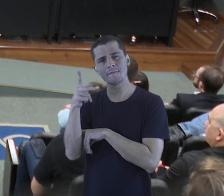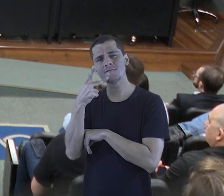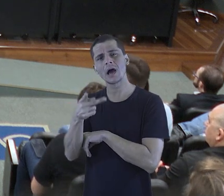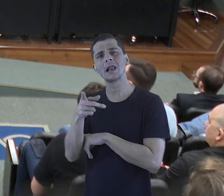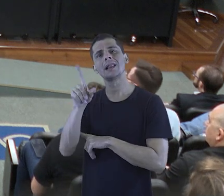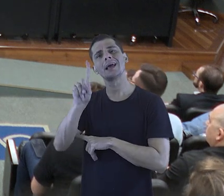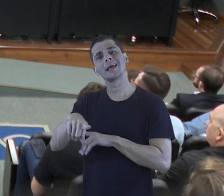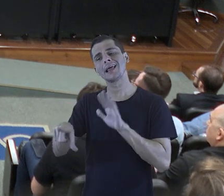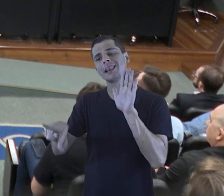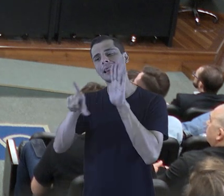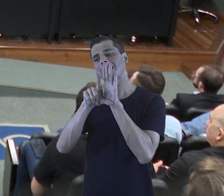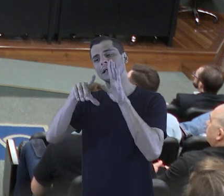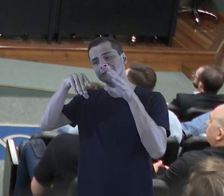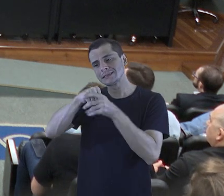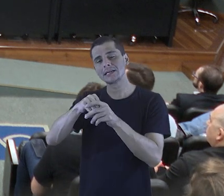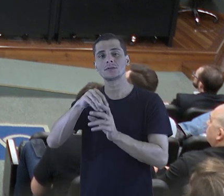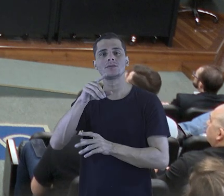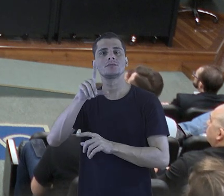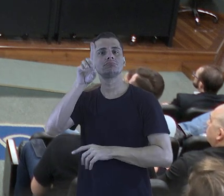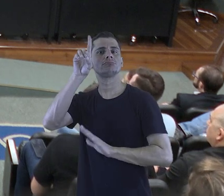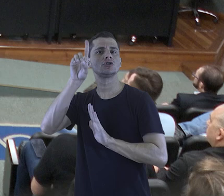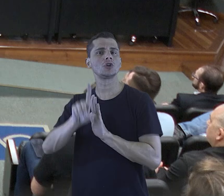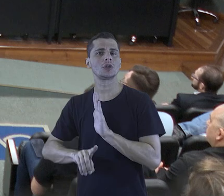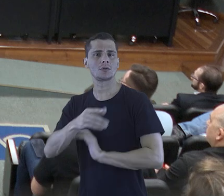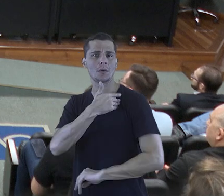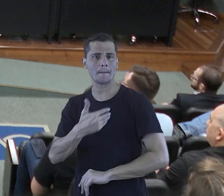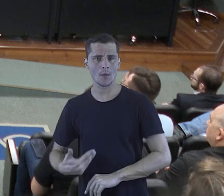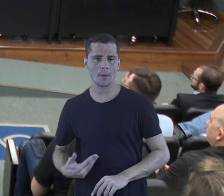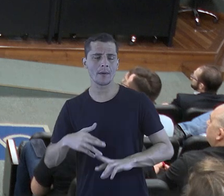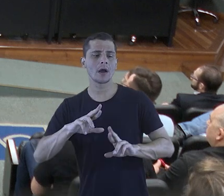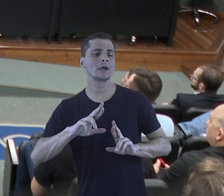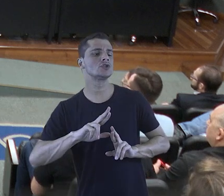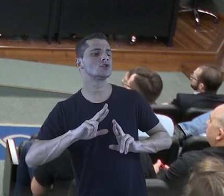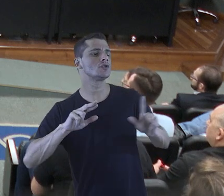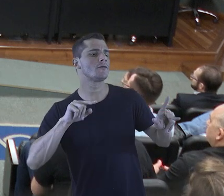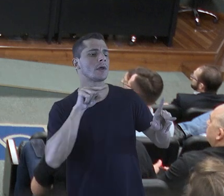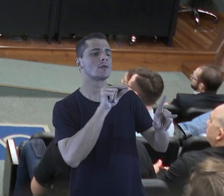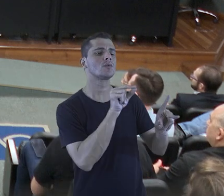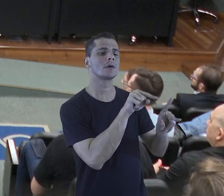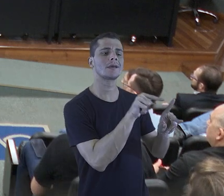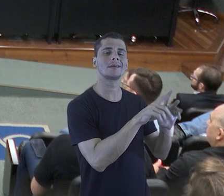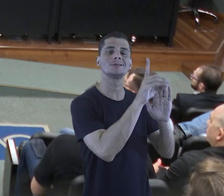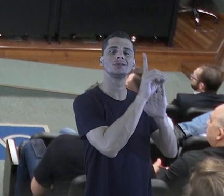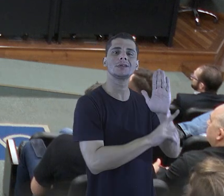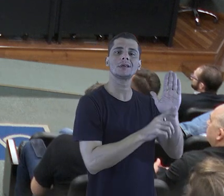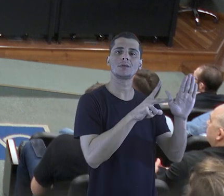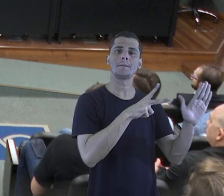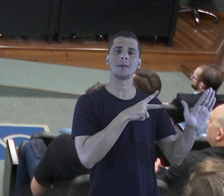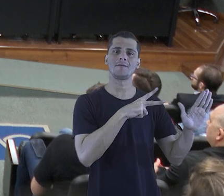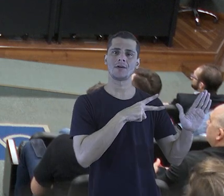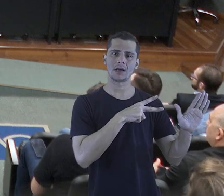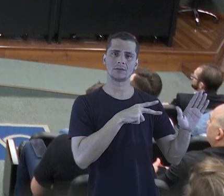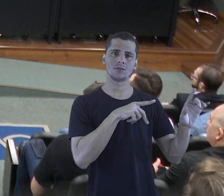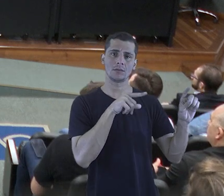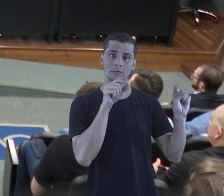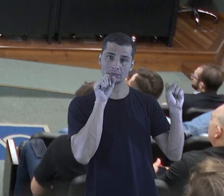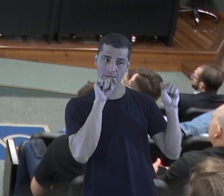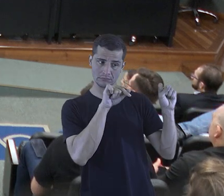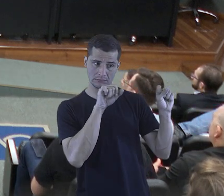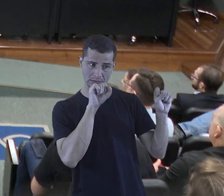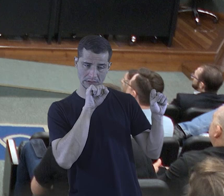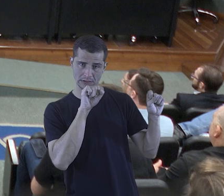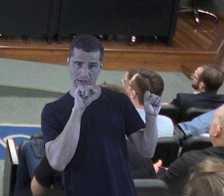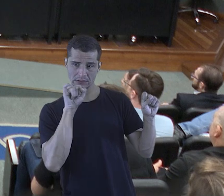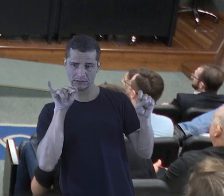diferença no direito privado? A diferença no direito privado é que no direito privado torna o estudante de direito arrogante. Porque você aprende que você pode fazer tudo aquilo que não